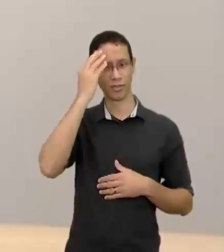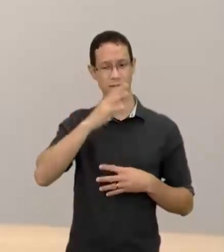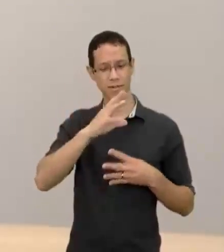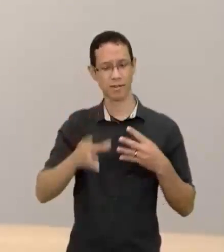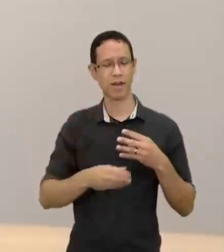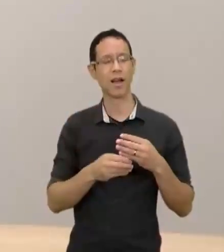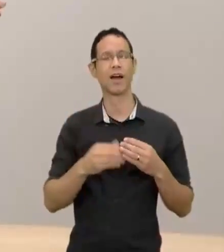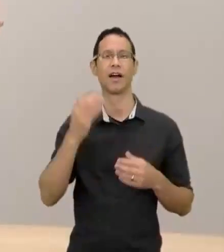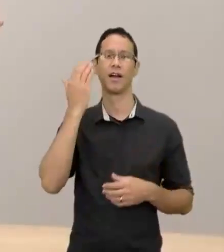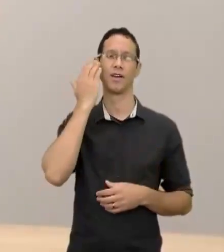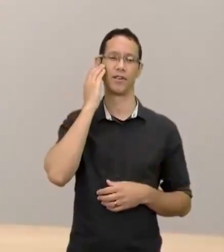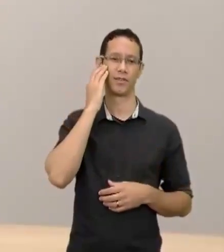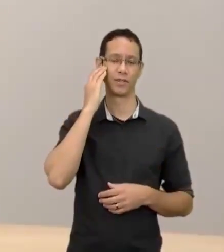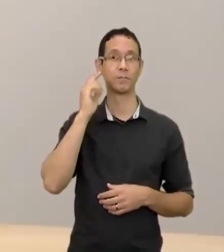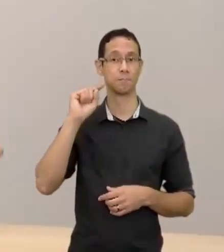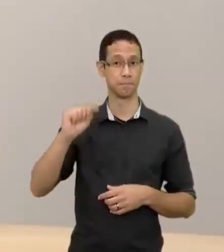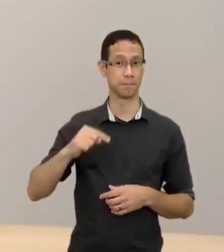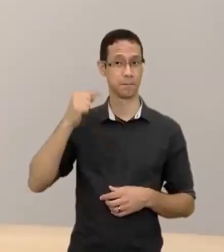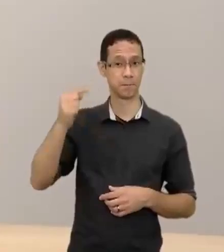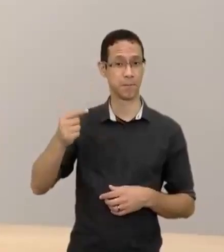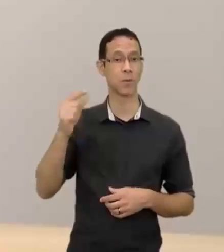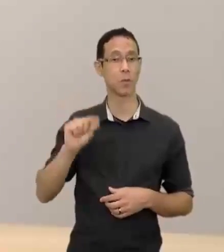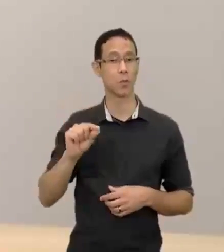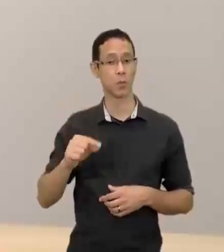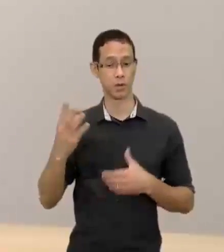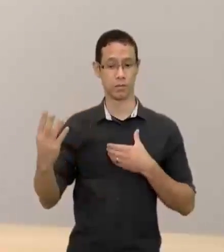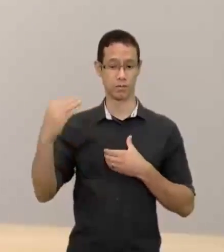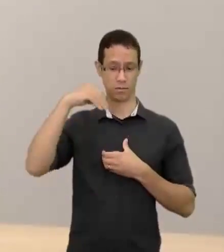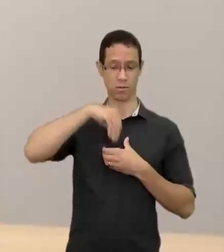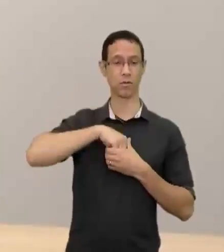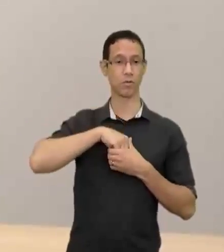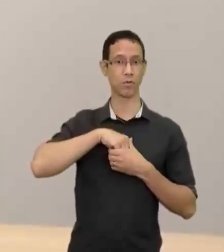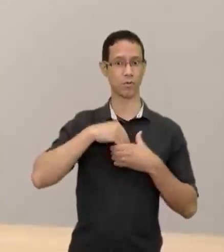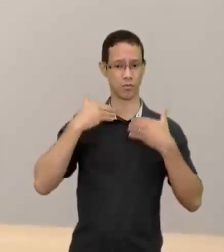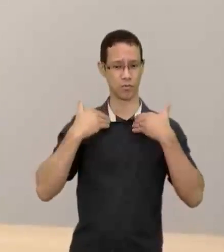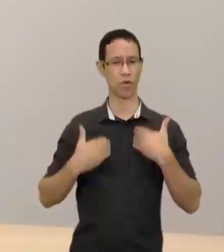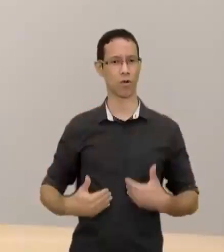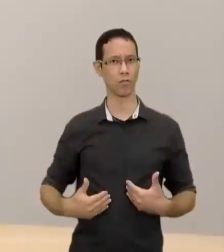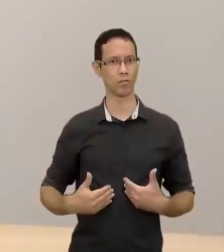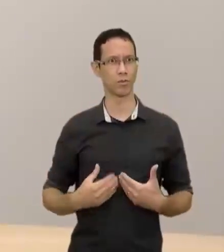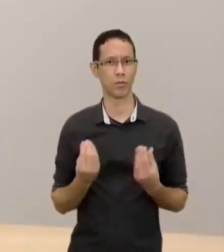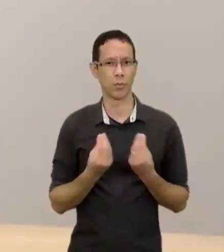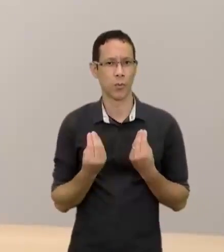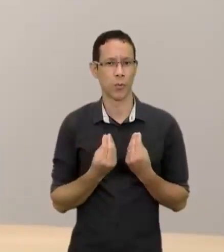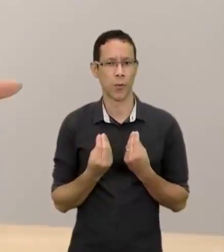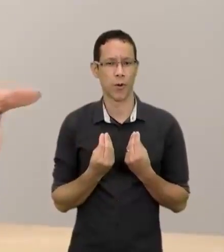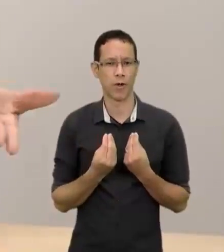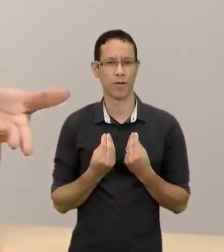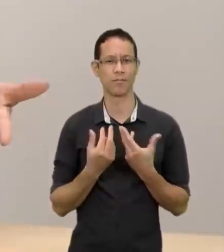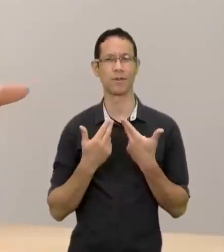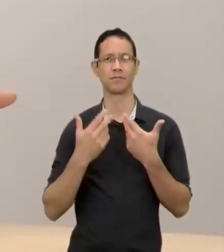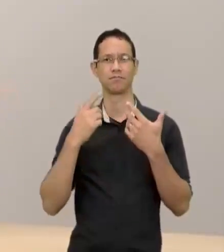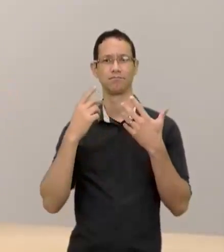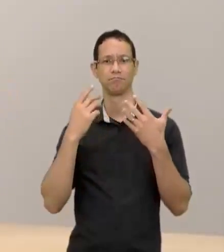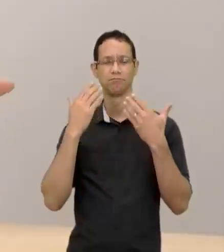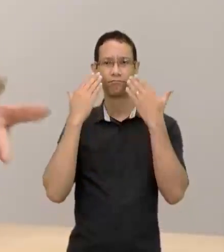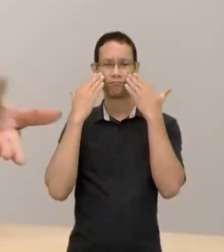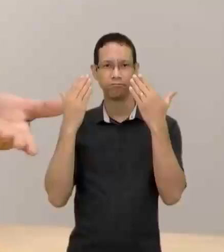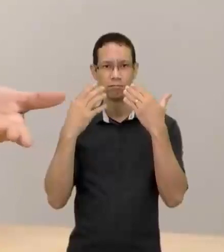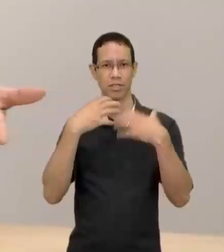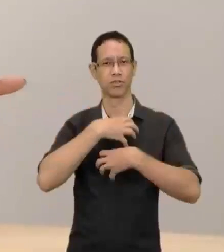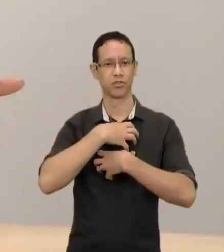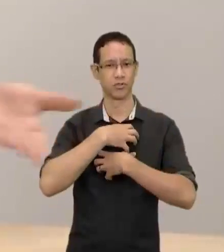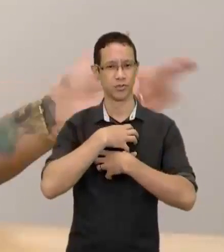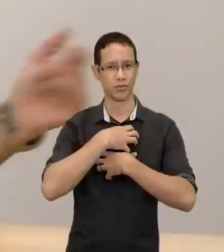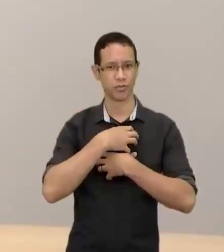componentes. Nos outros, você vai entender como internamente o meu corpo faz para ter as expressões, esses